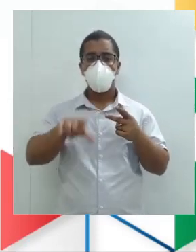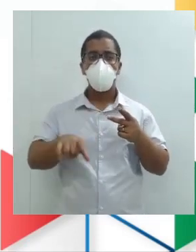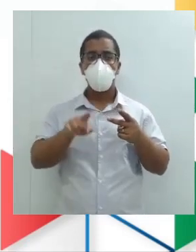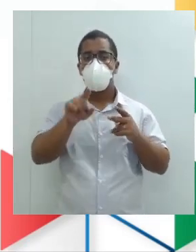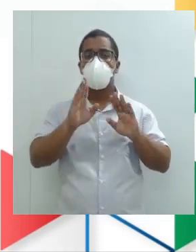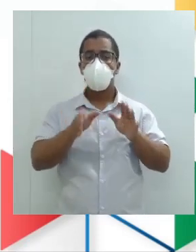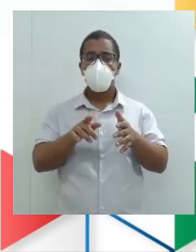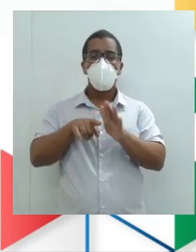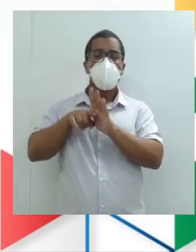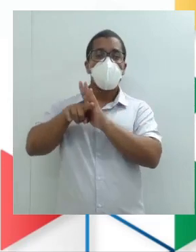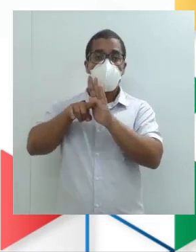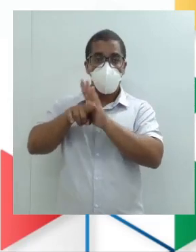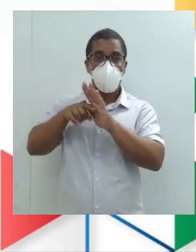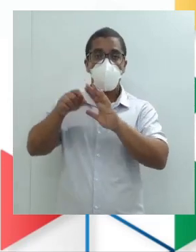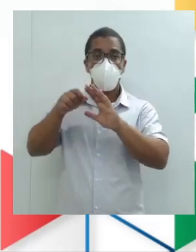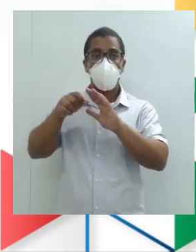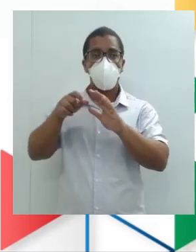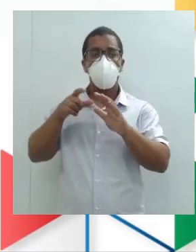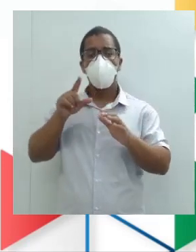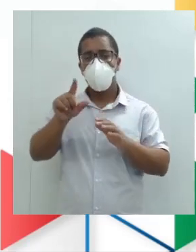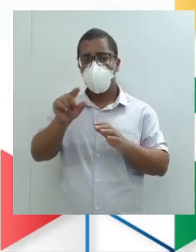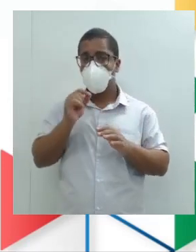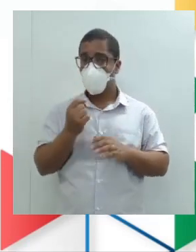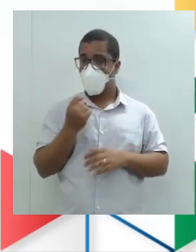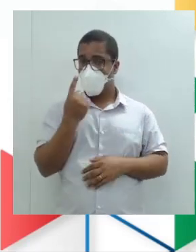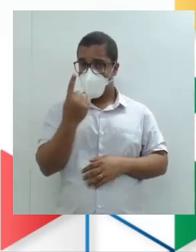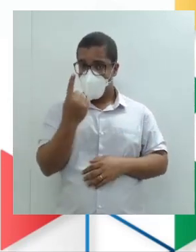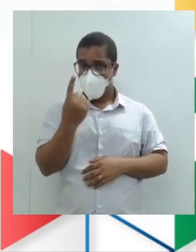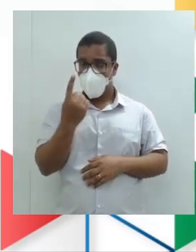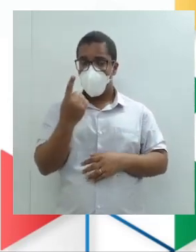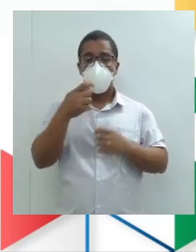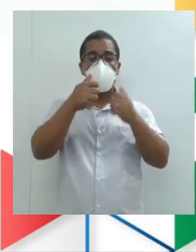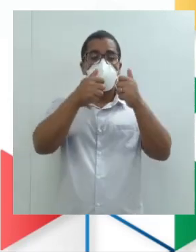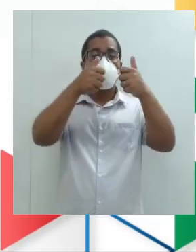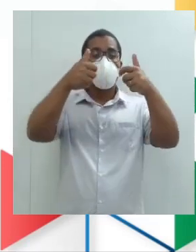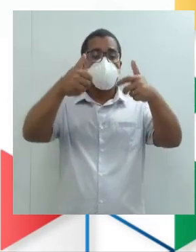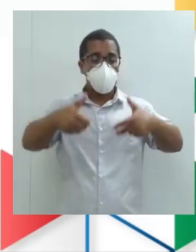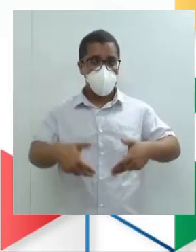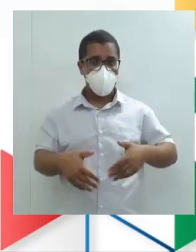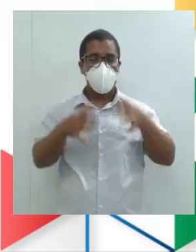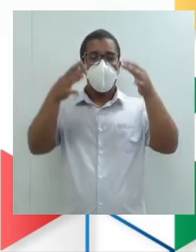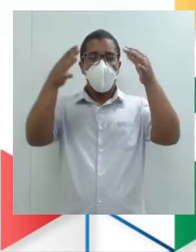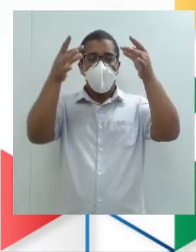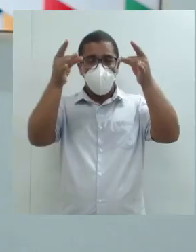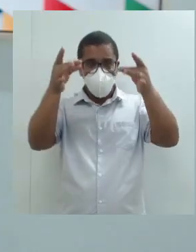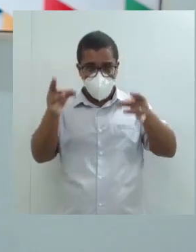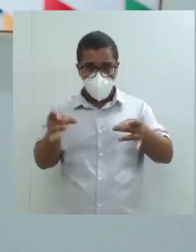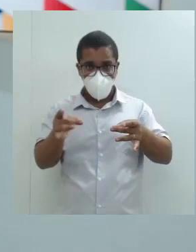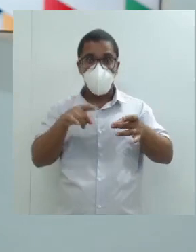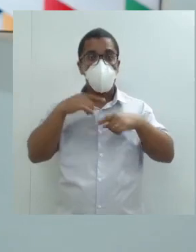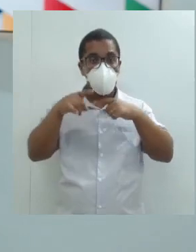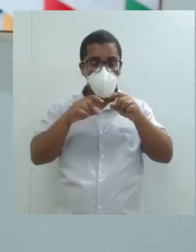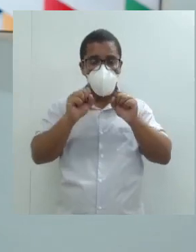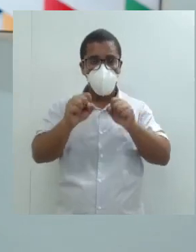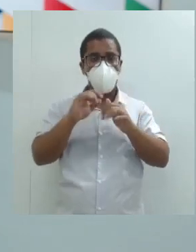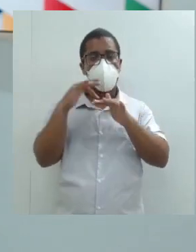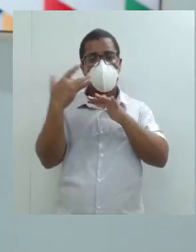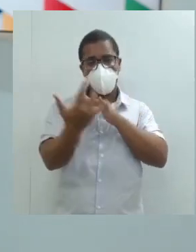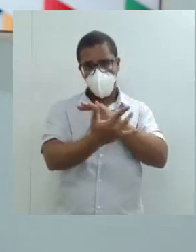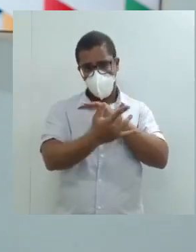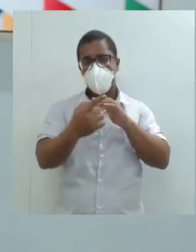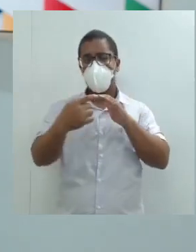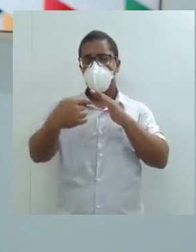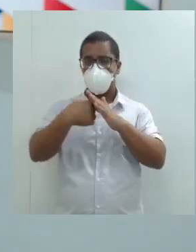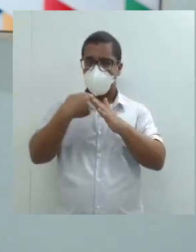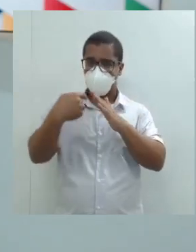você pesquisou e explicar um pouco mais sobre ele. Qualquer dúvida, pode procurar a gente na rede social, que a